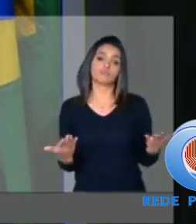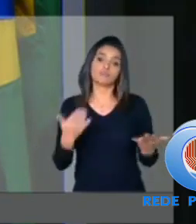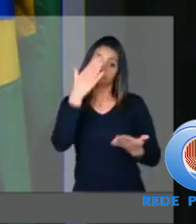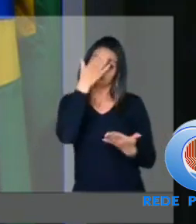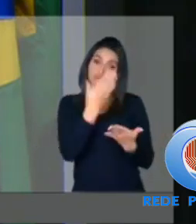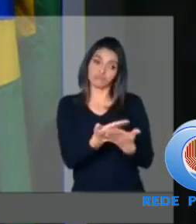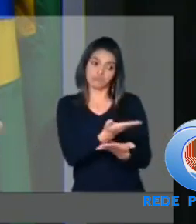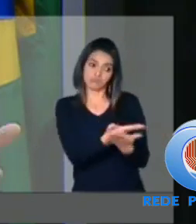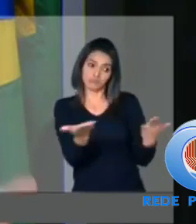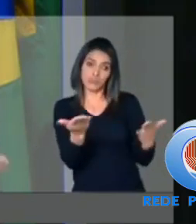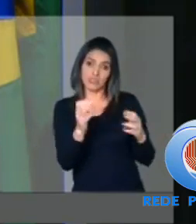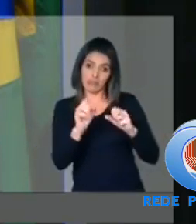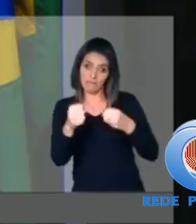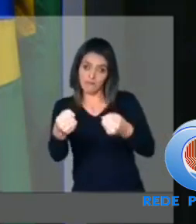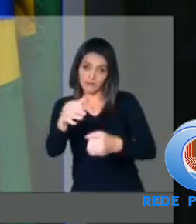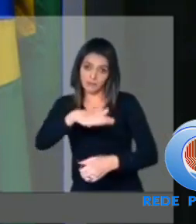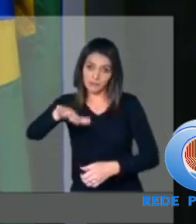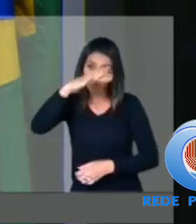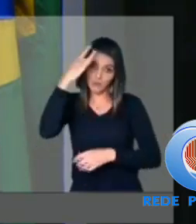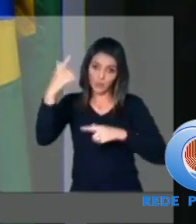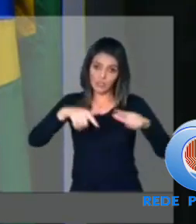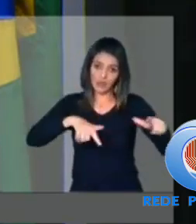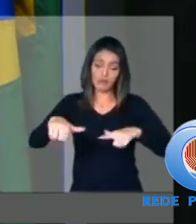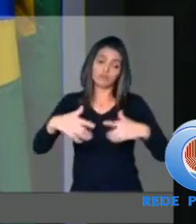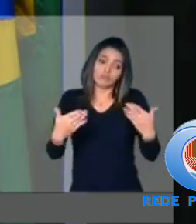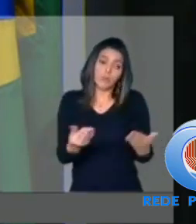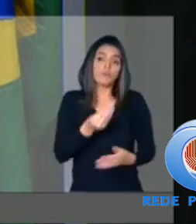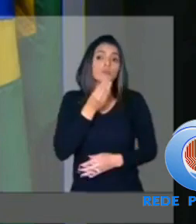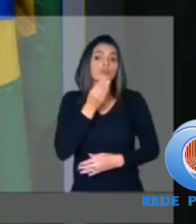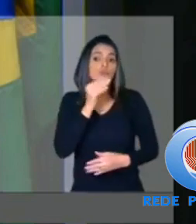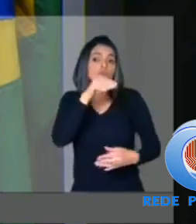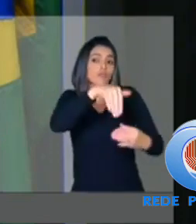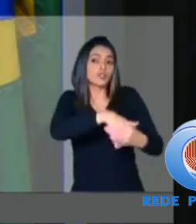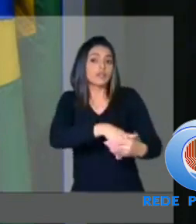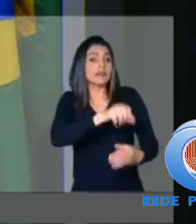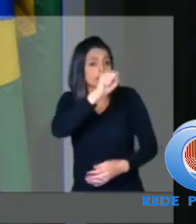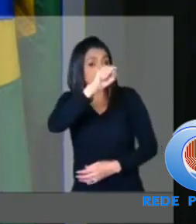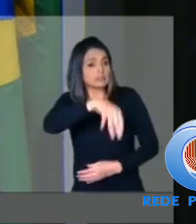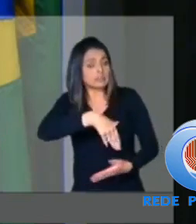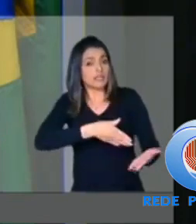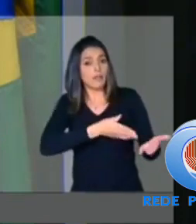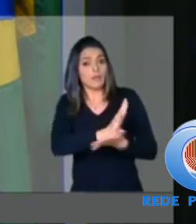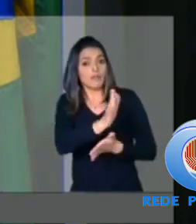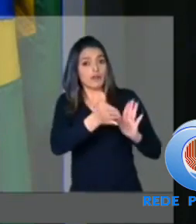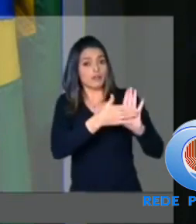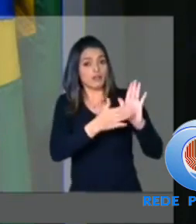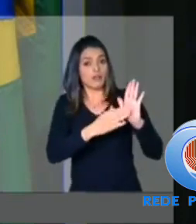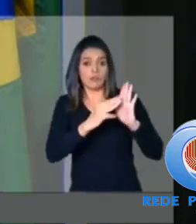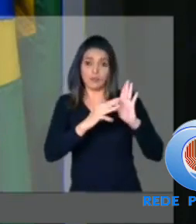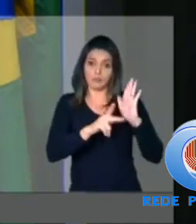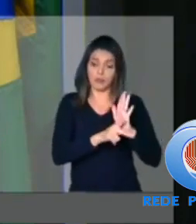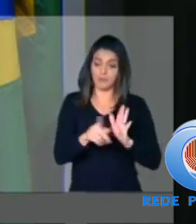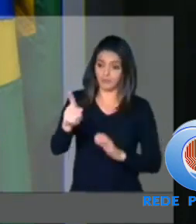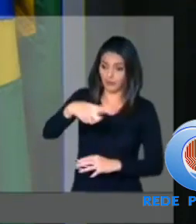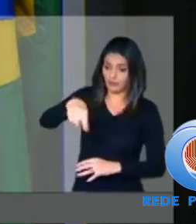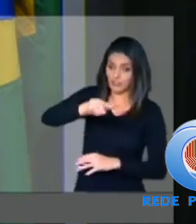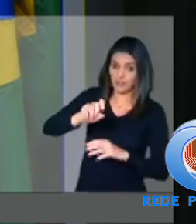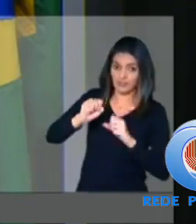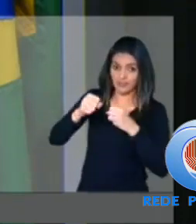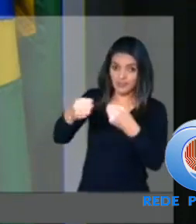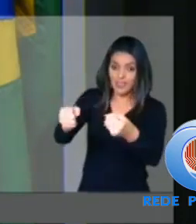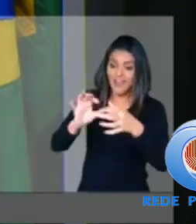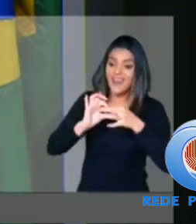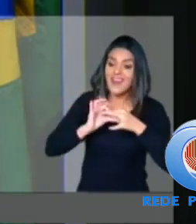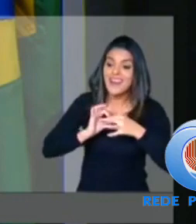que defendem os trabalhadores deveriam votar a favor dessa MP. Aqueles que defendem a